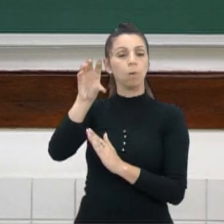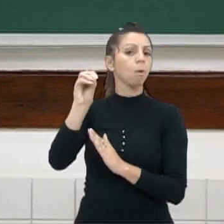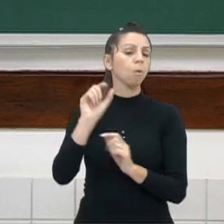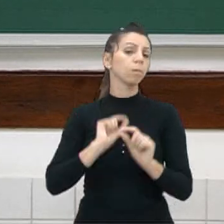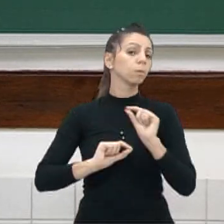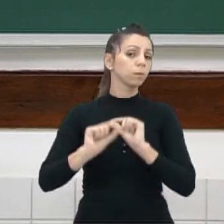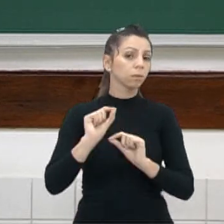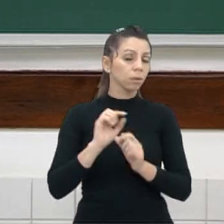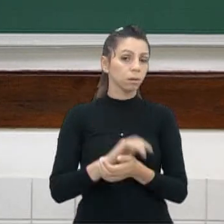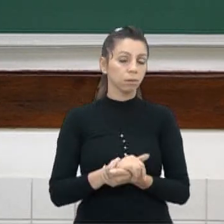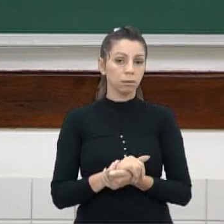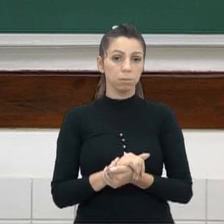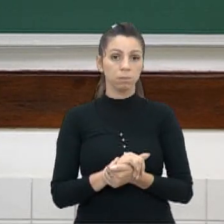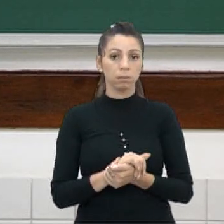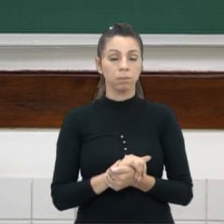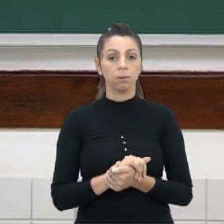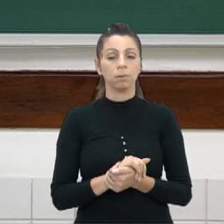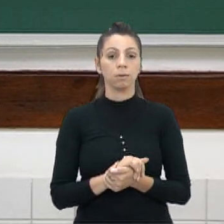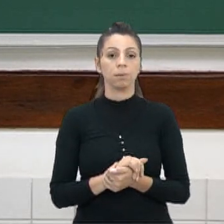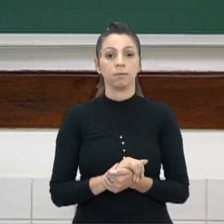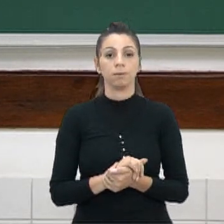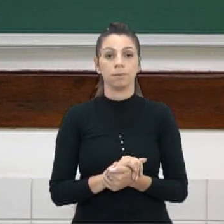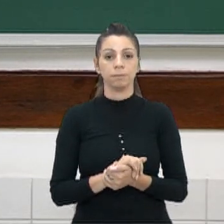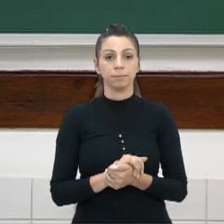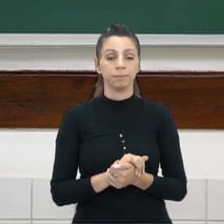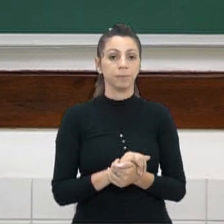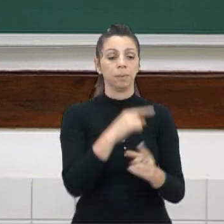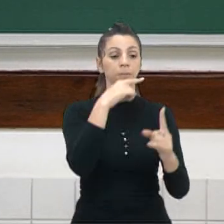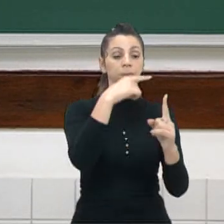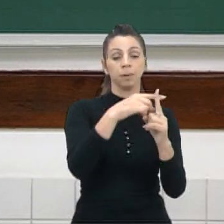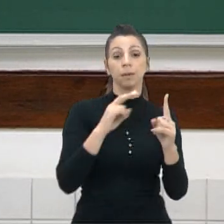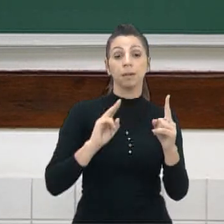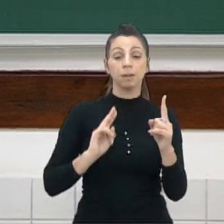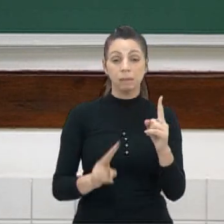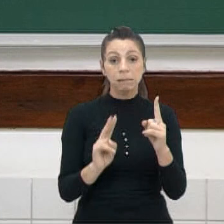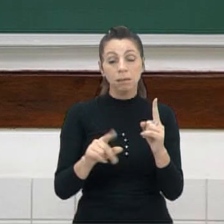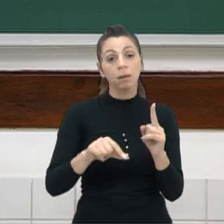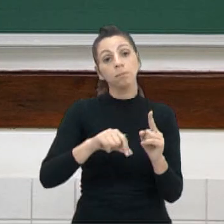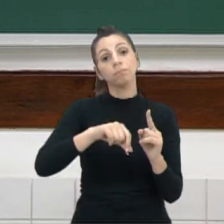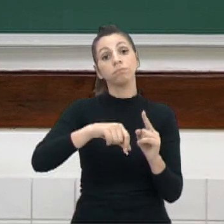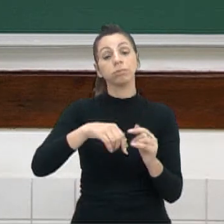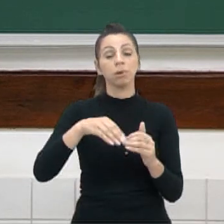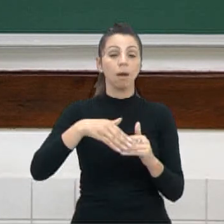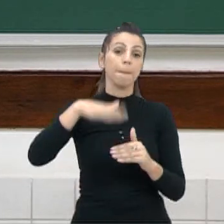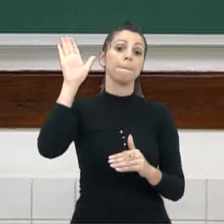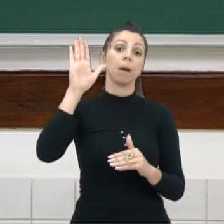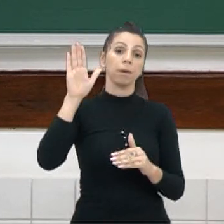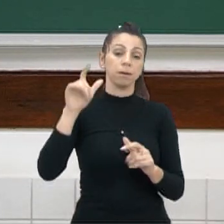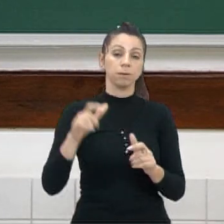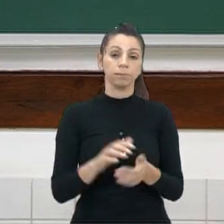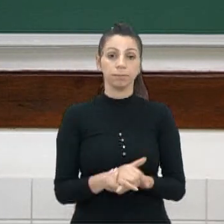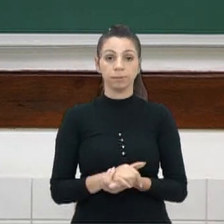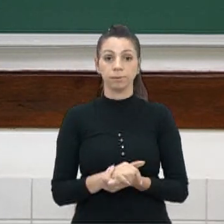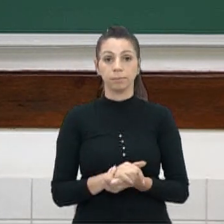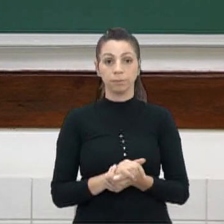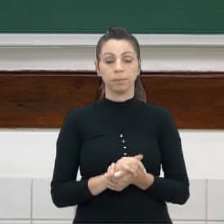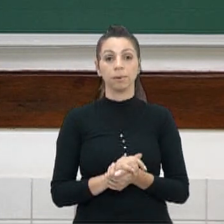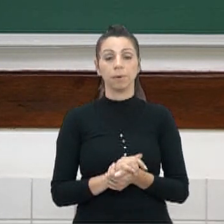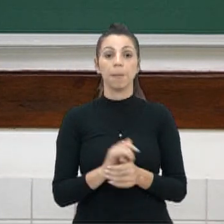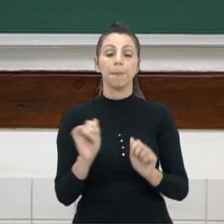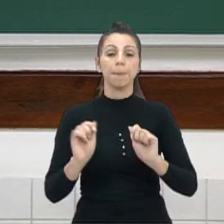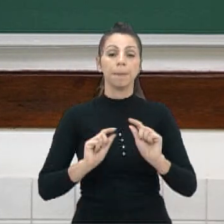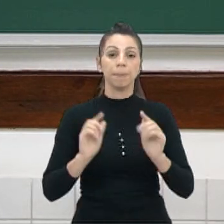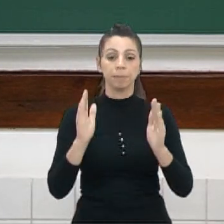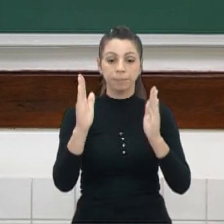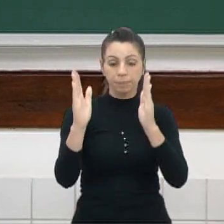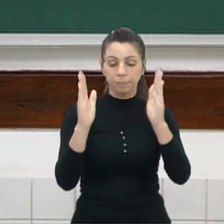maior. Só que o número positivo sempre é o maior. Então eu estou falando o quê? Da distância do número até o zero. Então quando eu